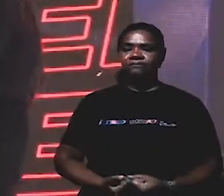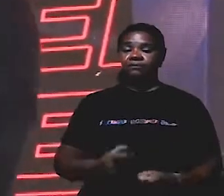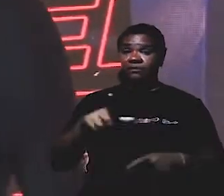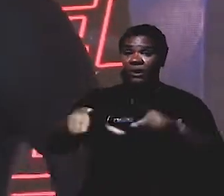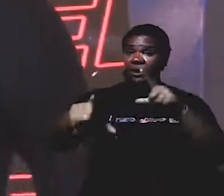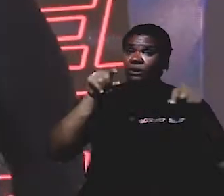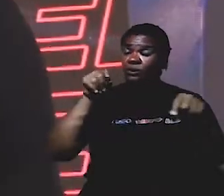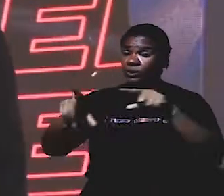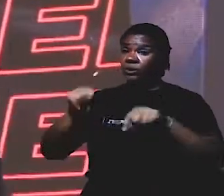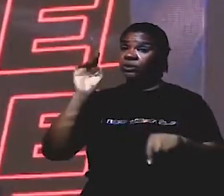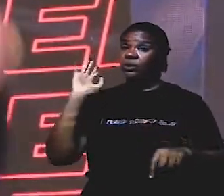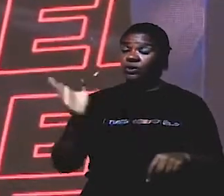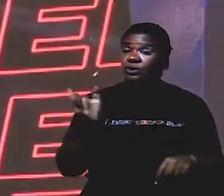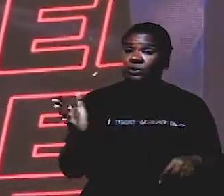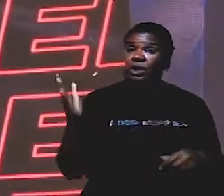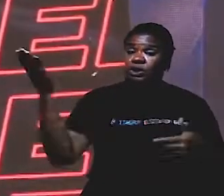Escolhidos,